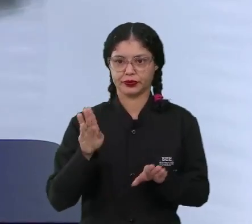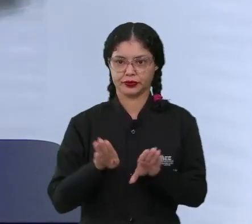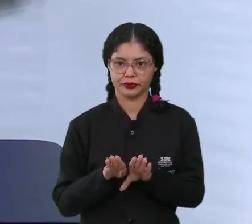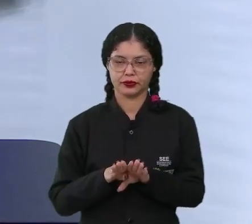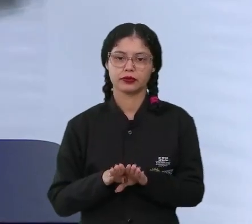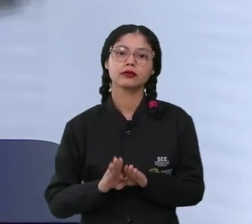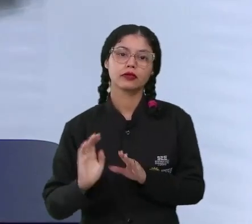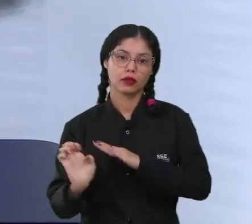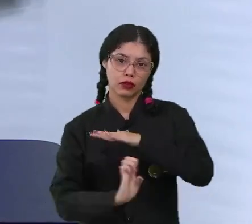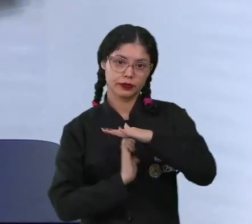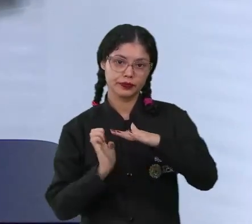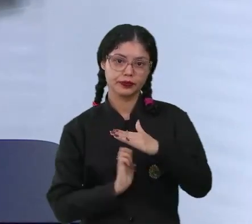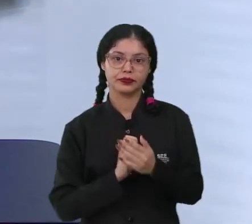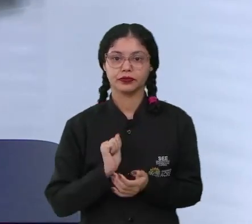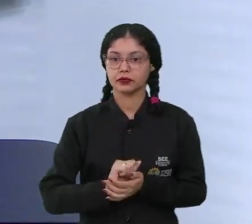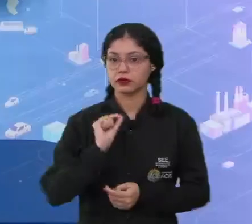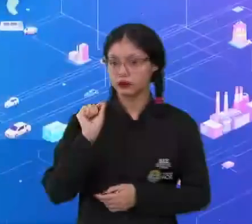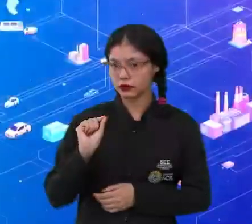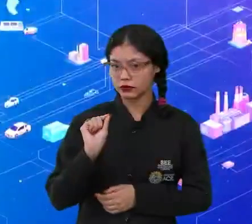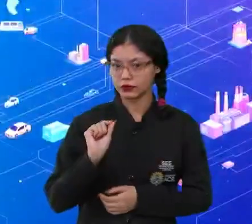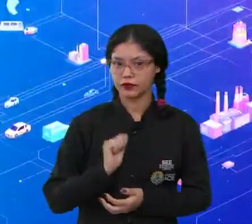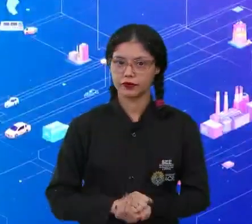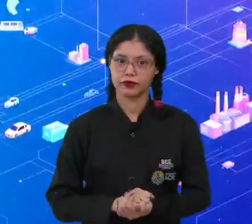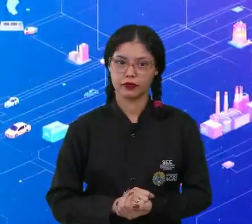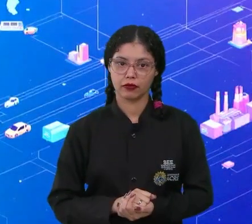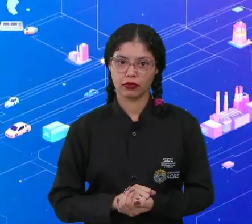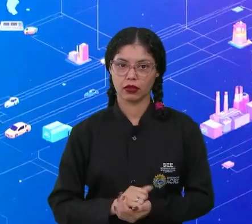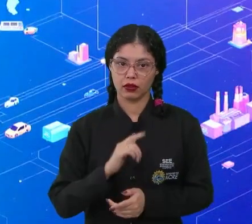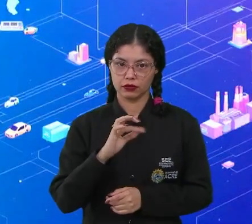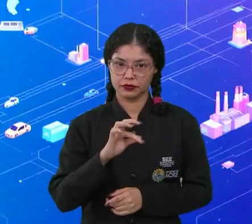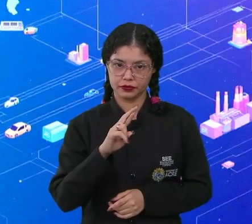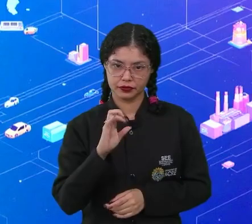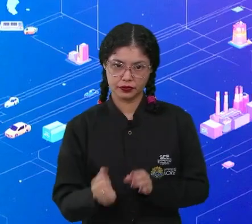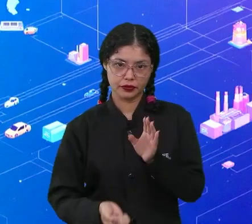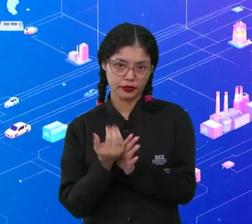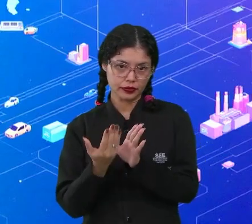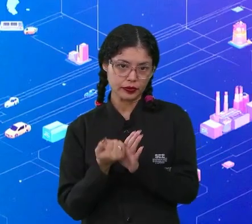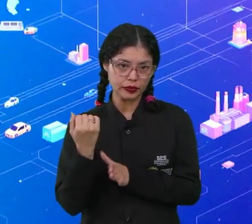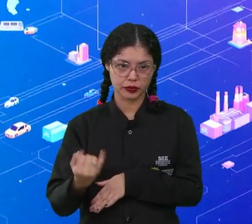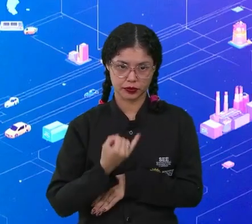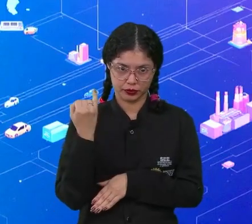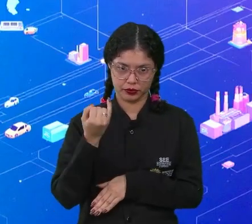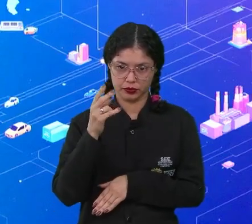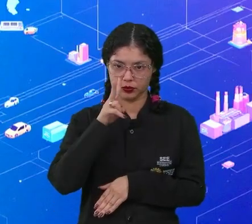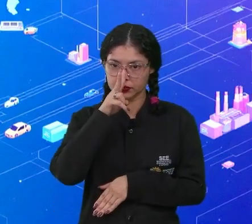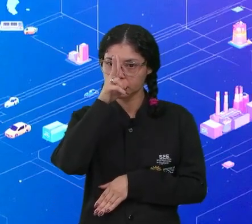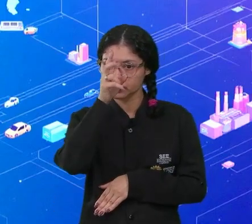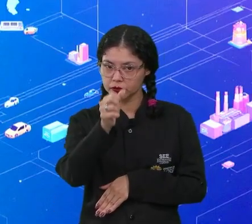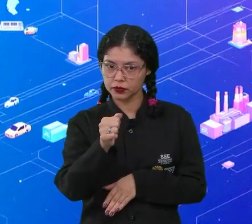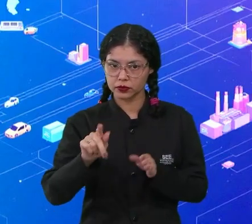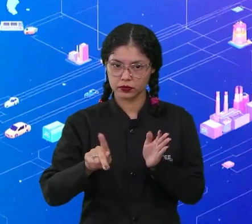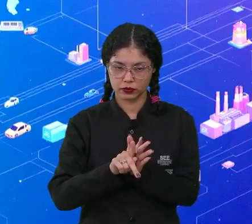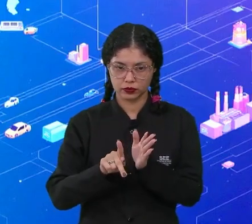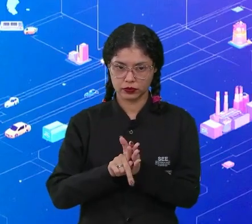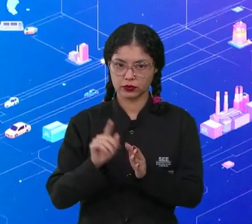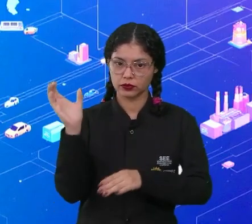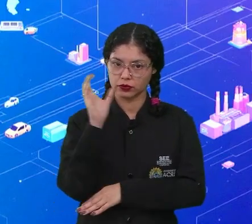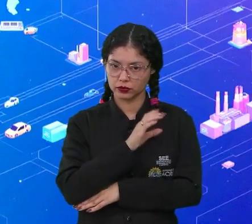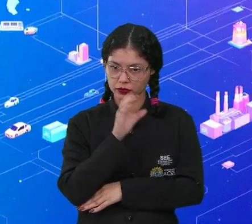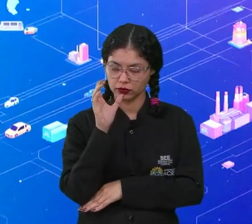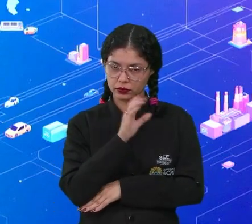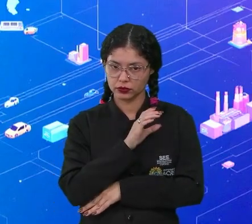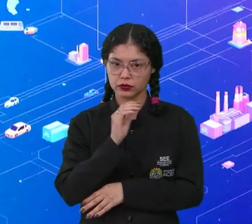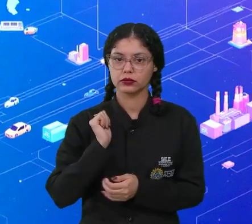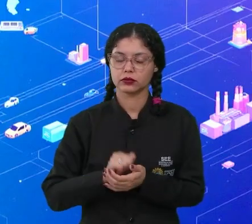empresas transnacionais é o seguinte: a fragmentação produtiva é uma das principais forças